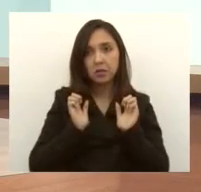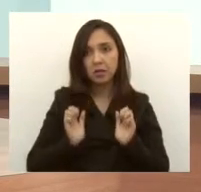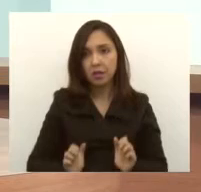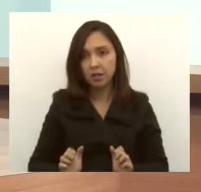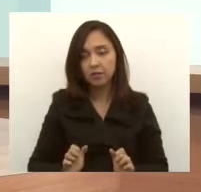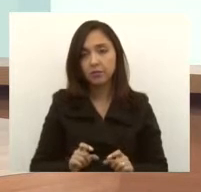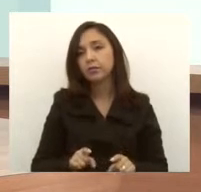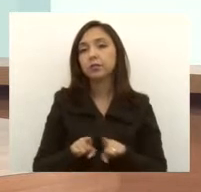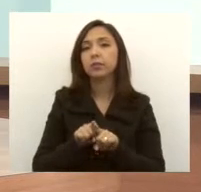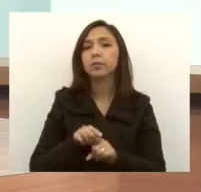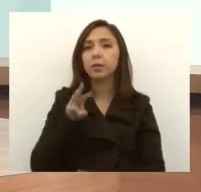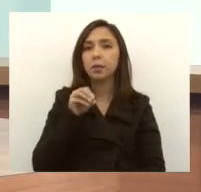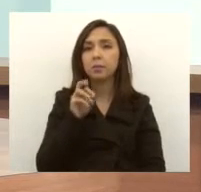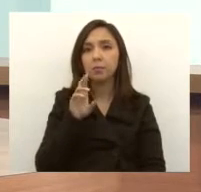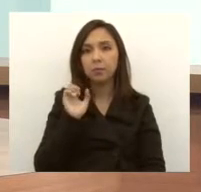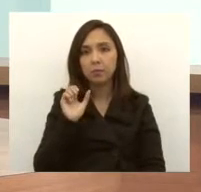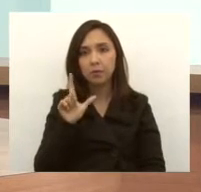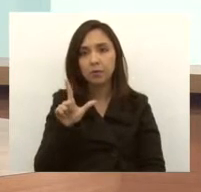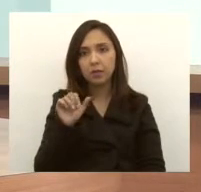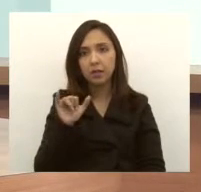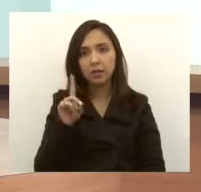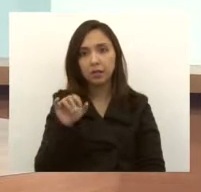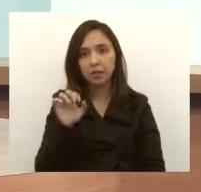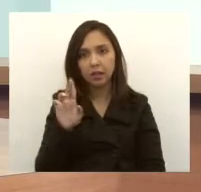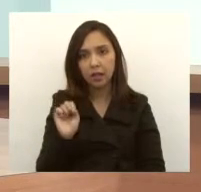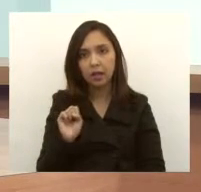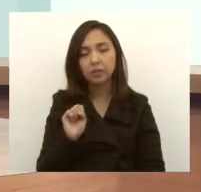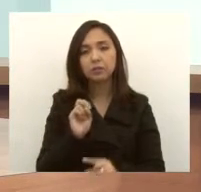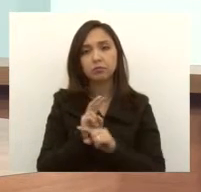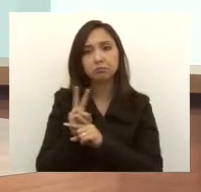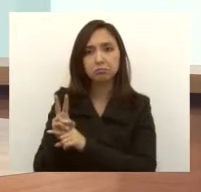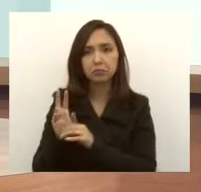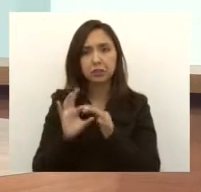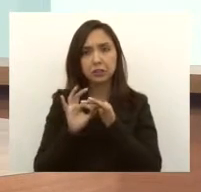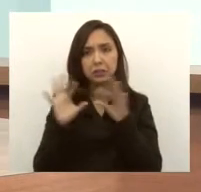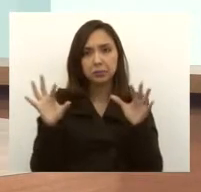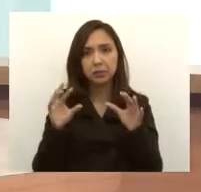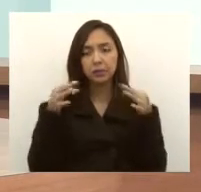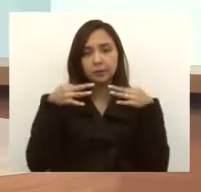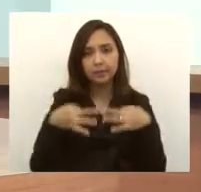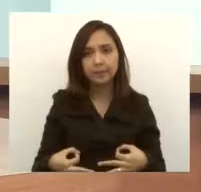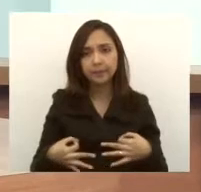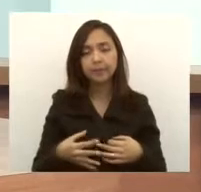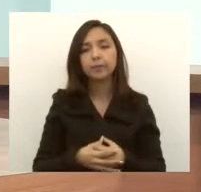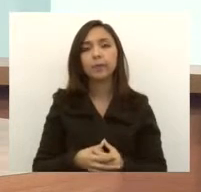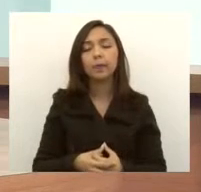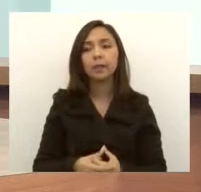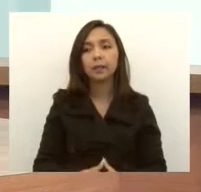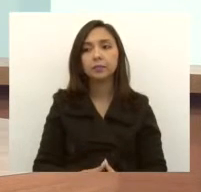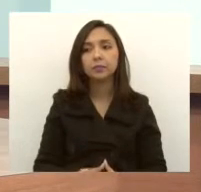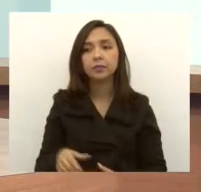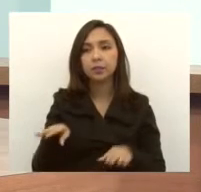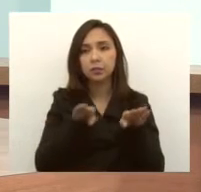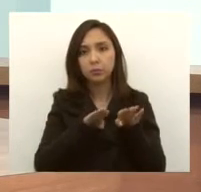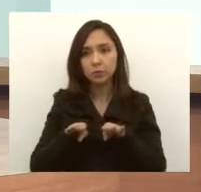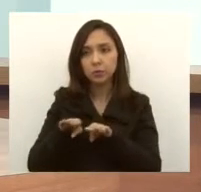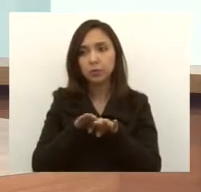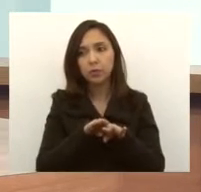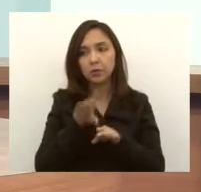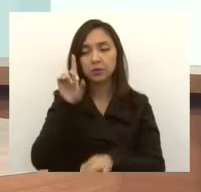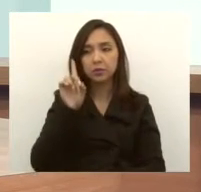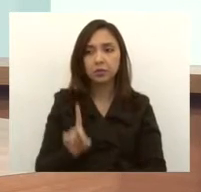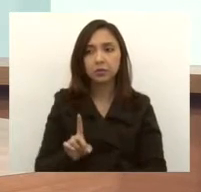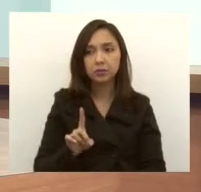e da moralidade, na defesa da liberdade, da justiça social, da igualdade de